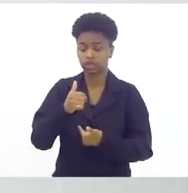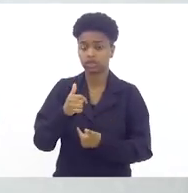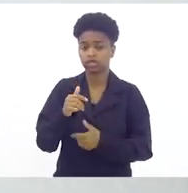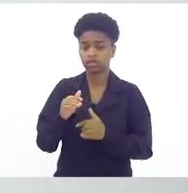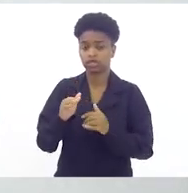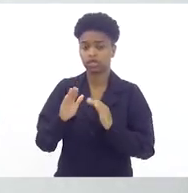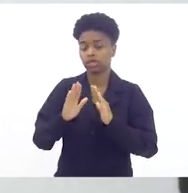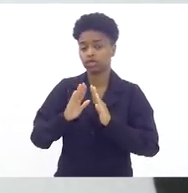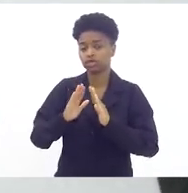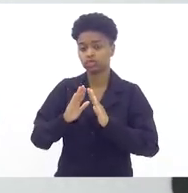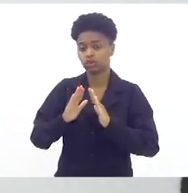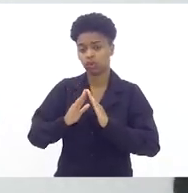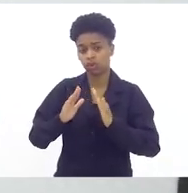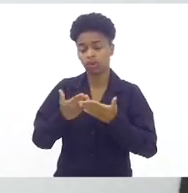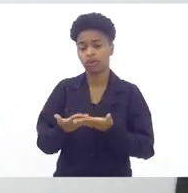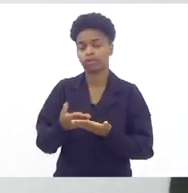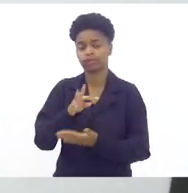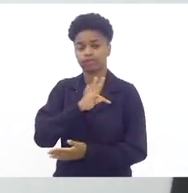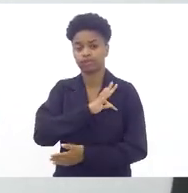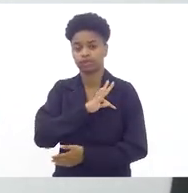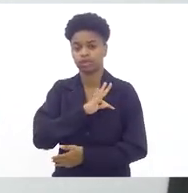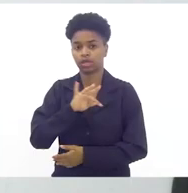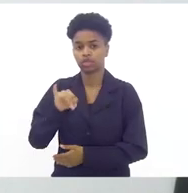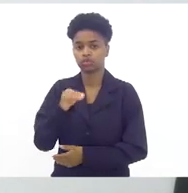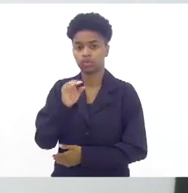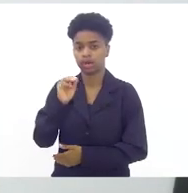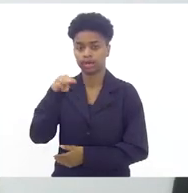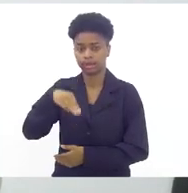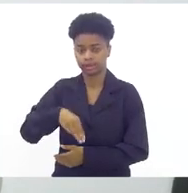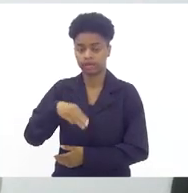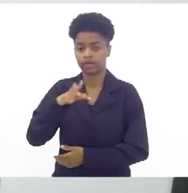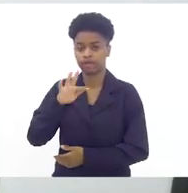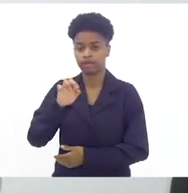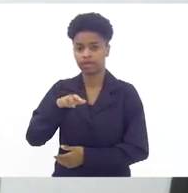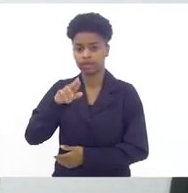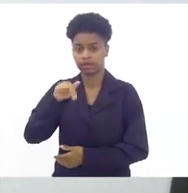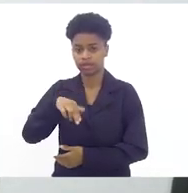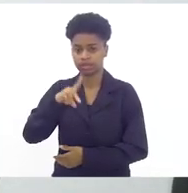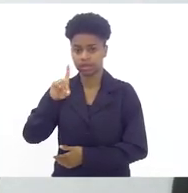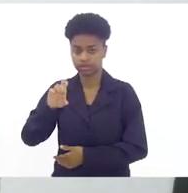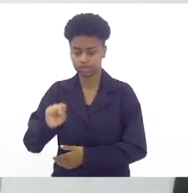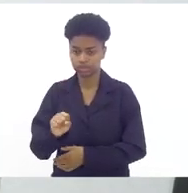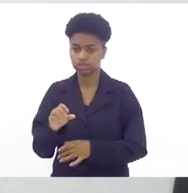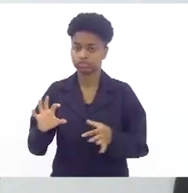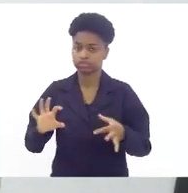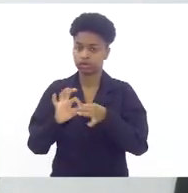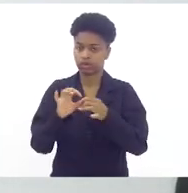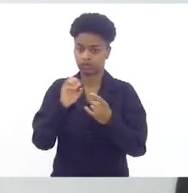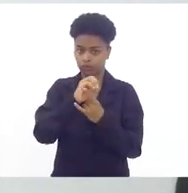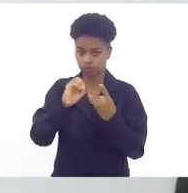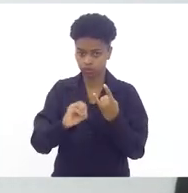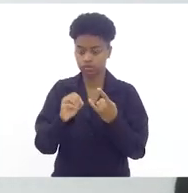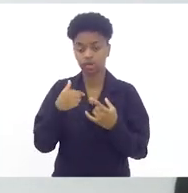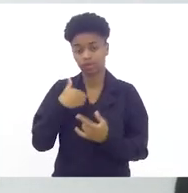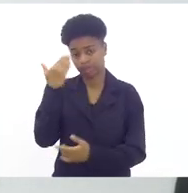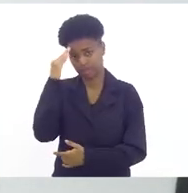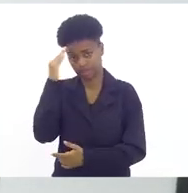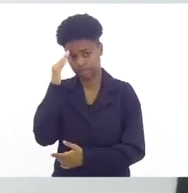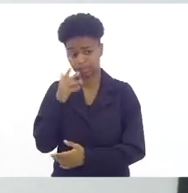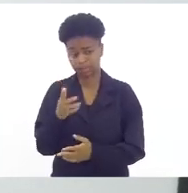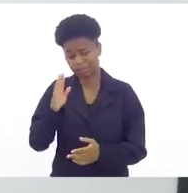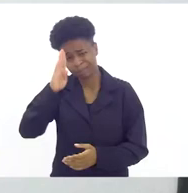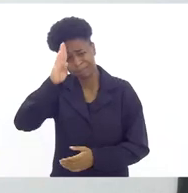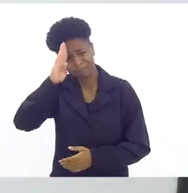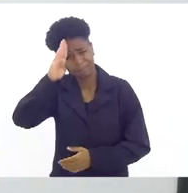uma instituição Federal é de formação profissional em saúde vinculada Fiocruz eh entendo que é fundamental Faetec